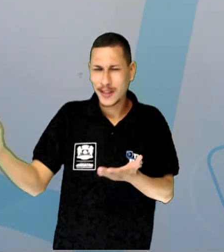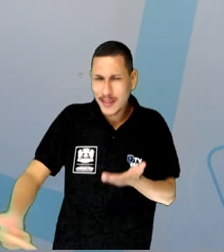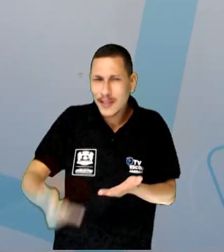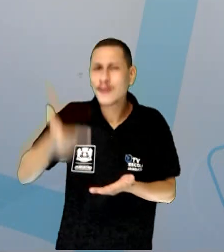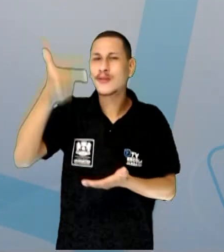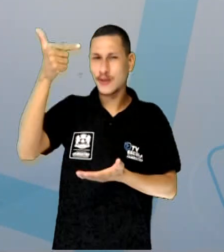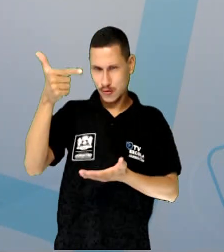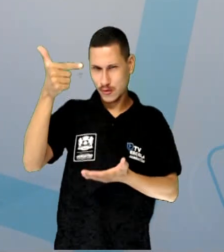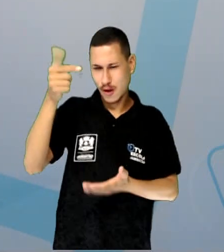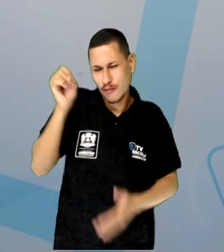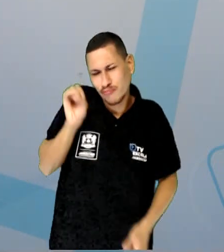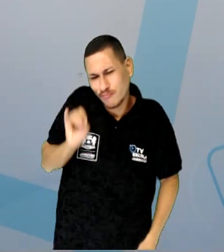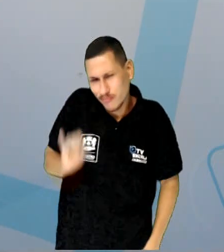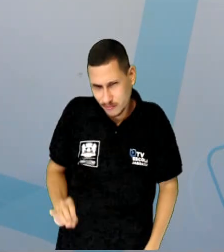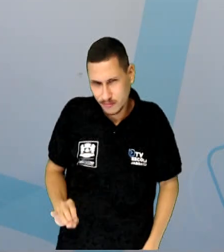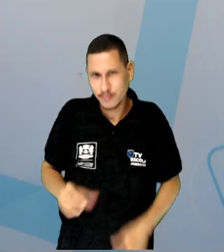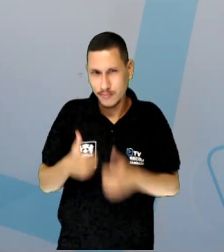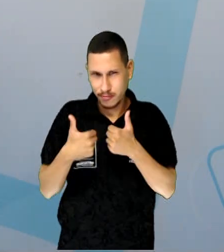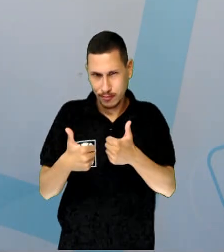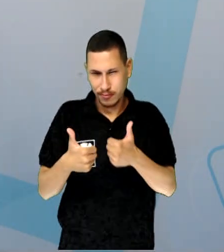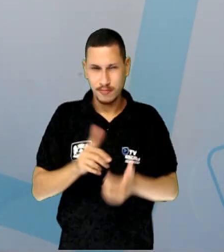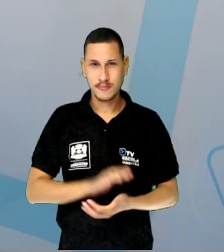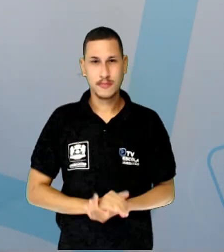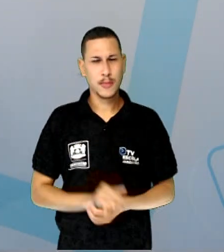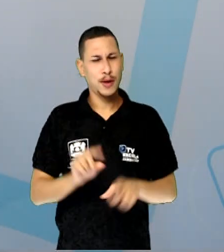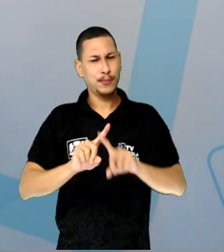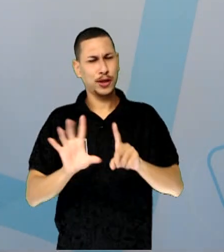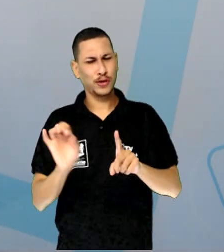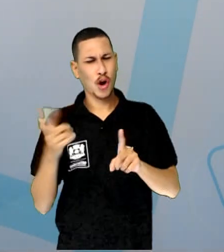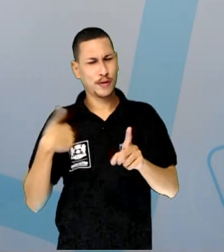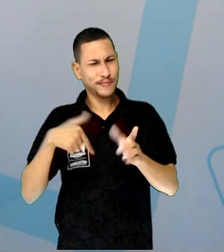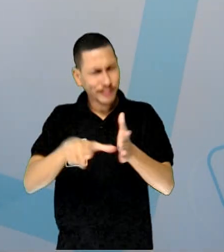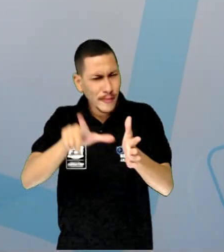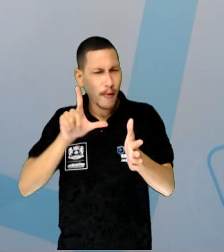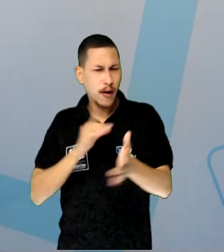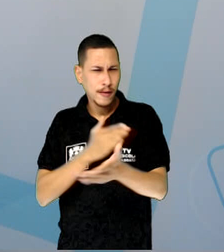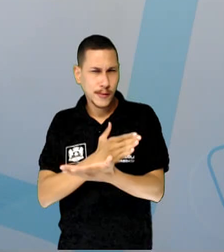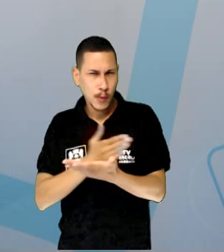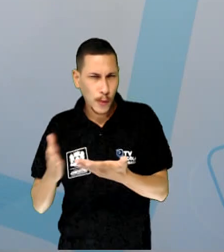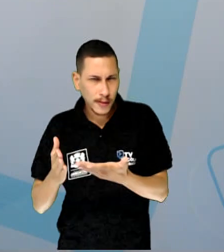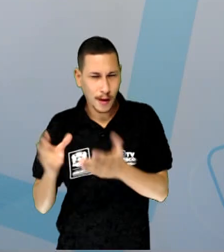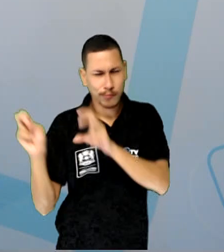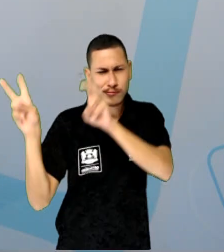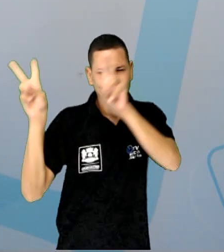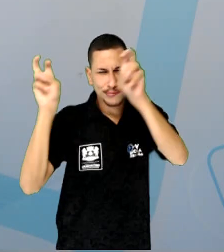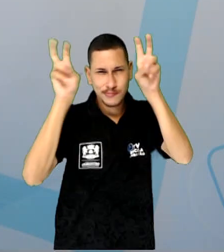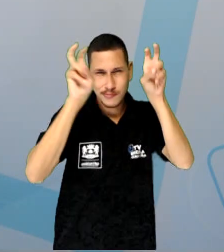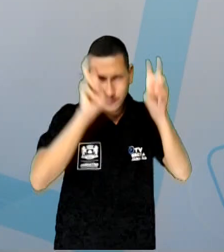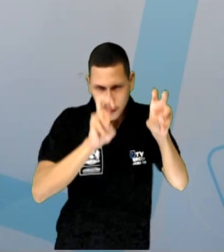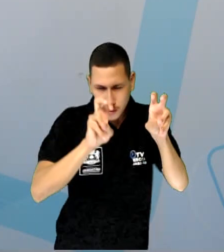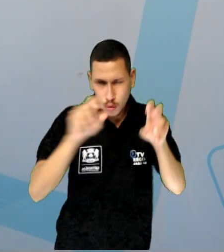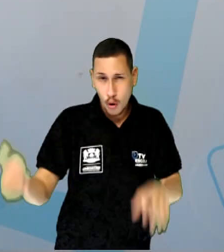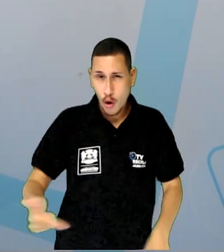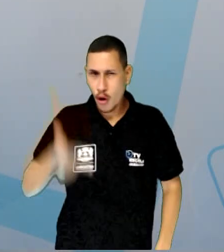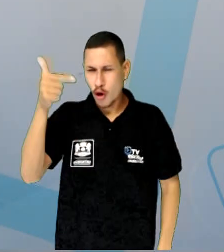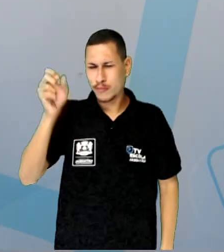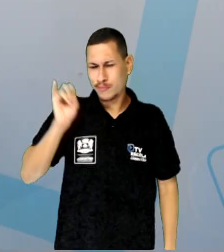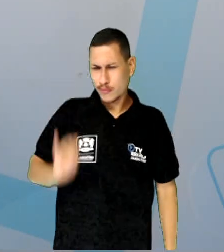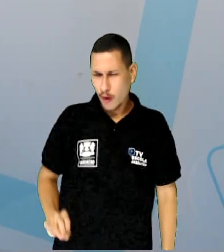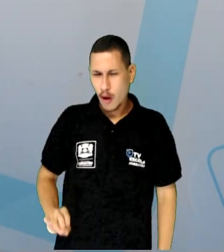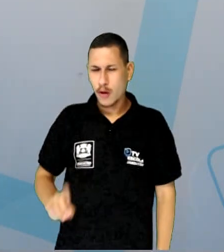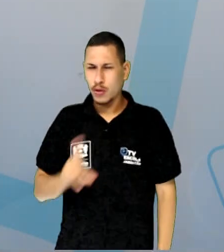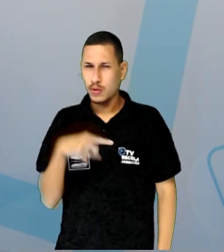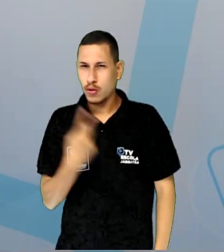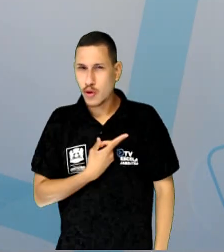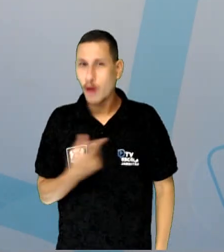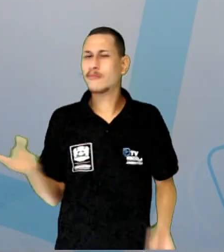nossa second conditional. Mas antes de começar com o nosso novo assunto de second conditional, vamos dar uma olhada